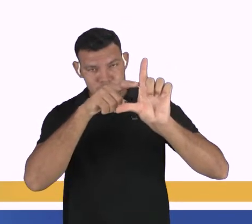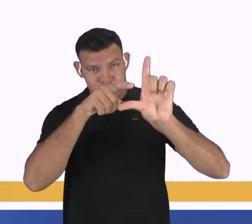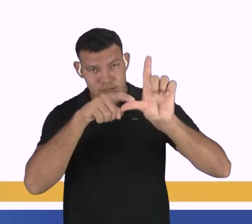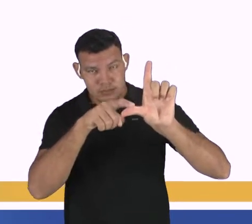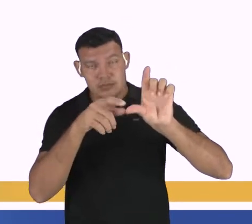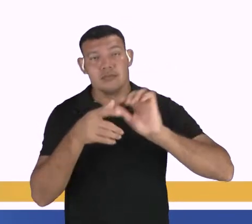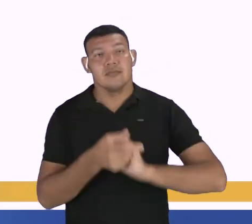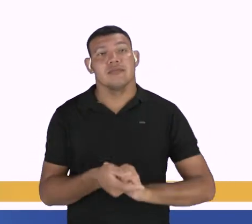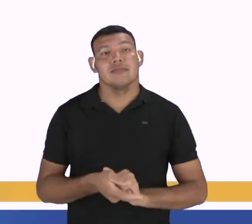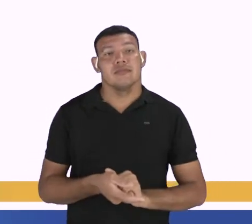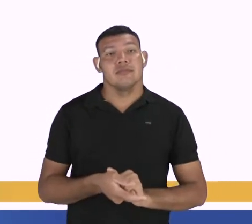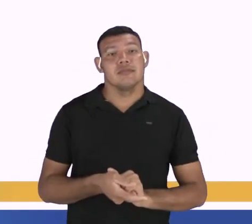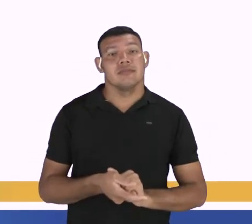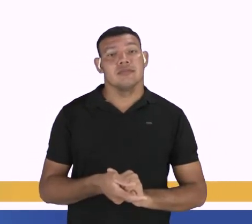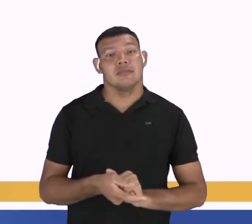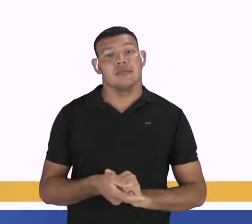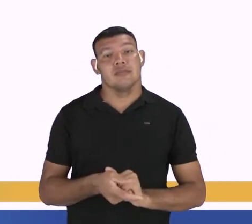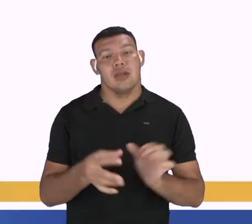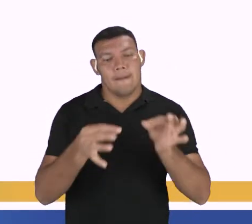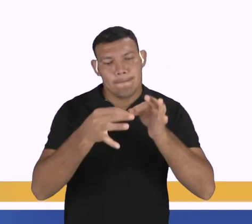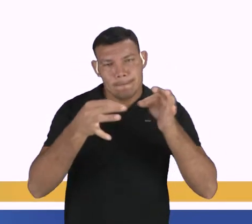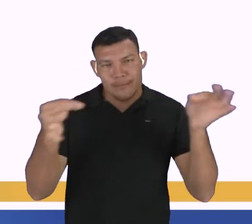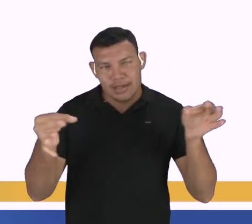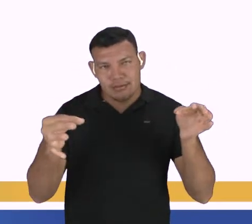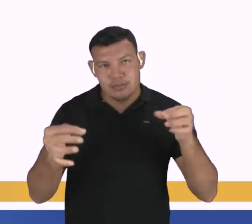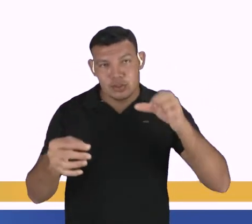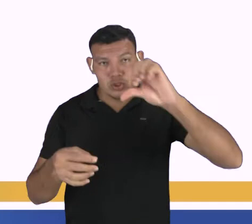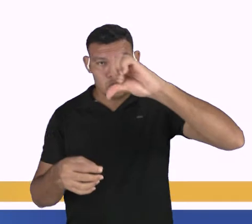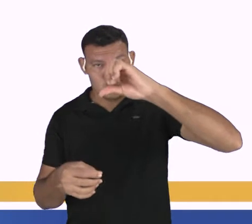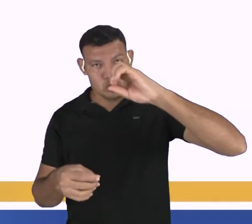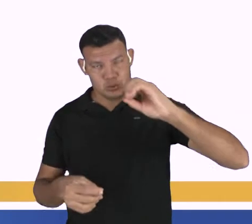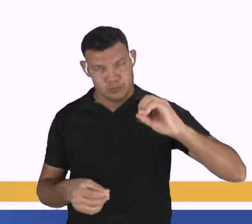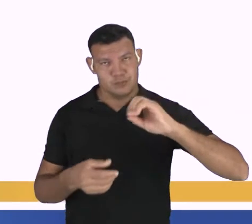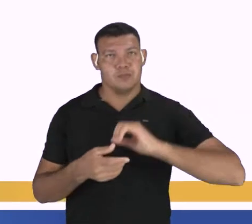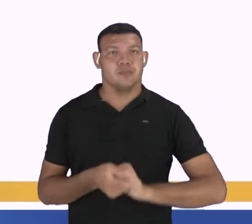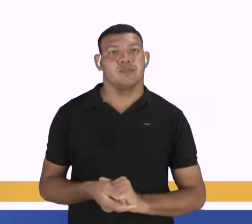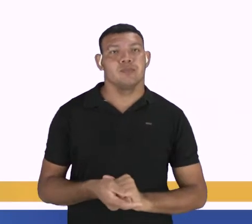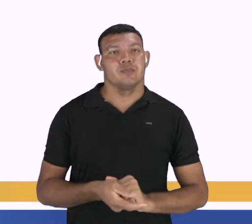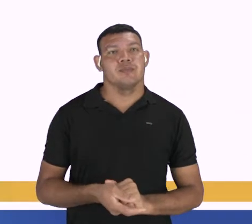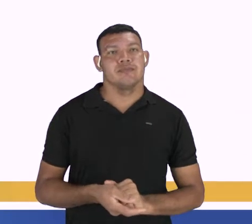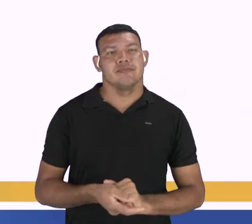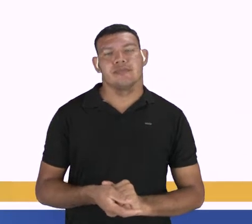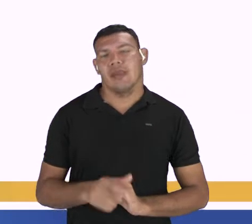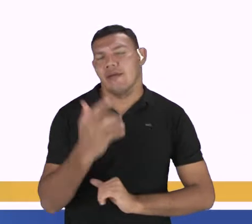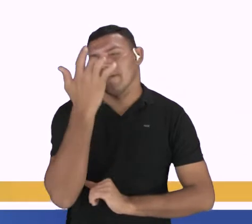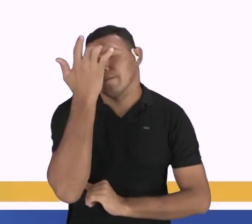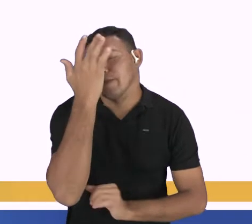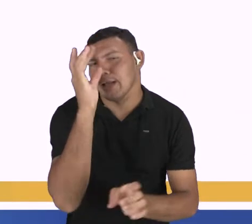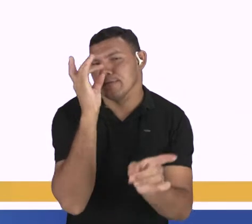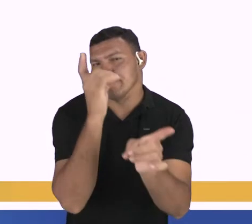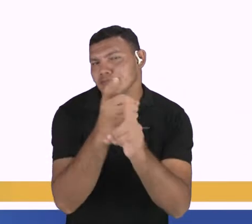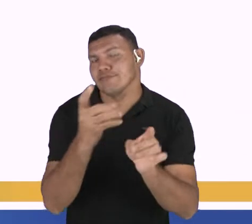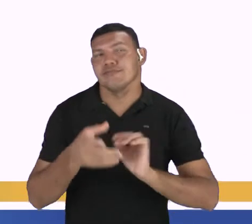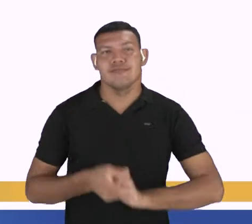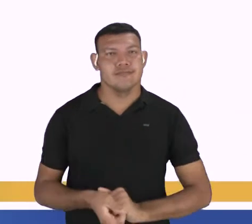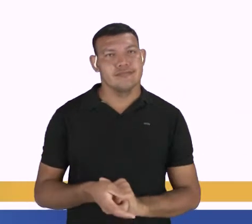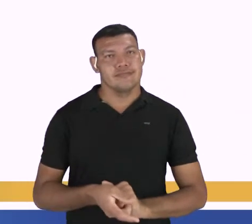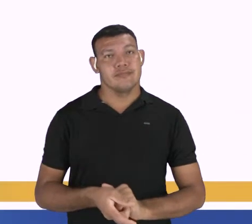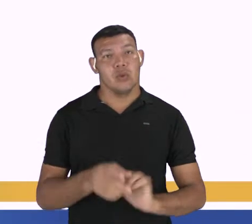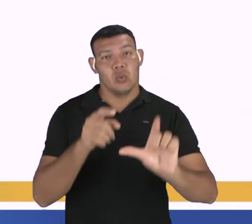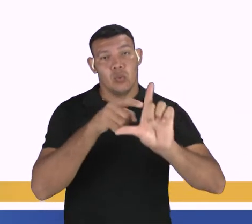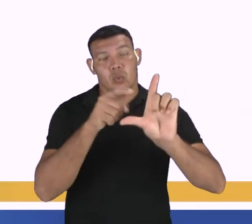ângulos que medem 90 graus. Bom, o primeiro ângulo reto que você facilmente vai identificar aí é o